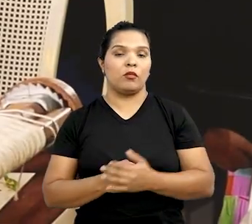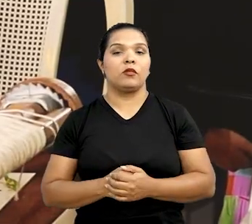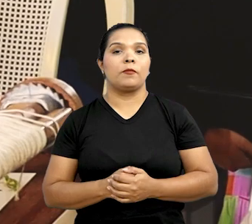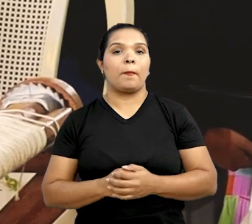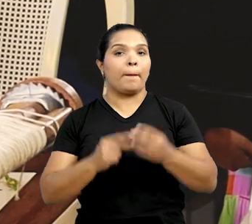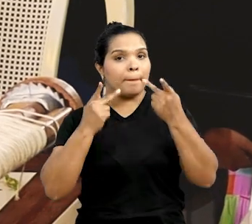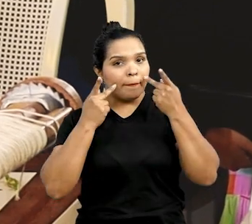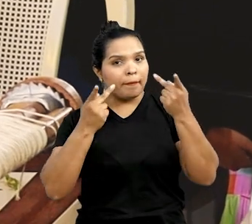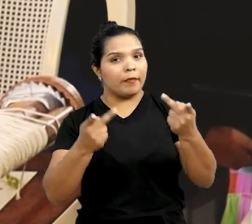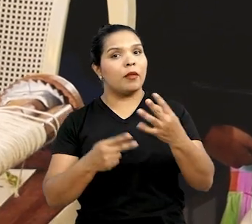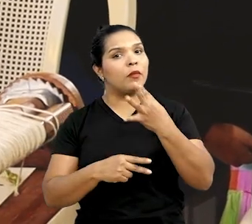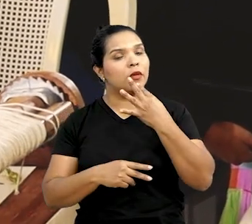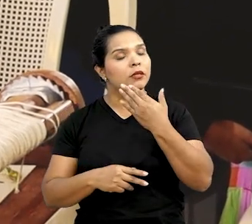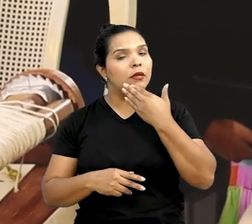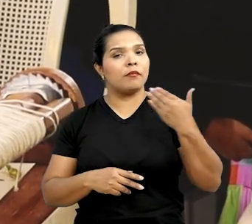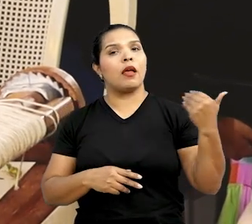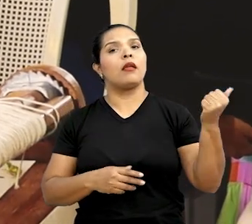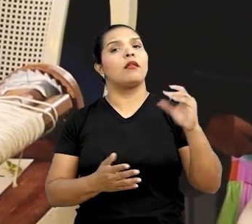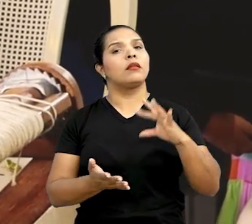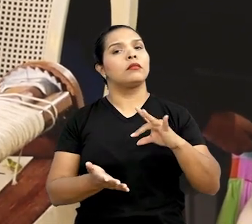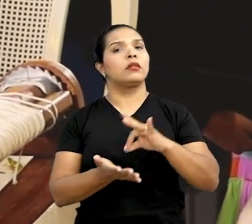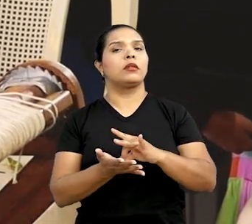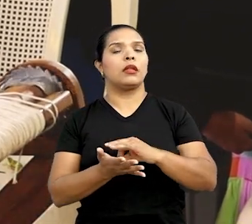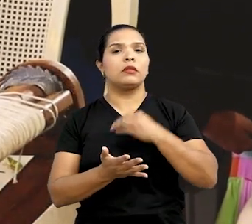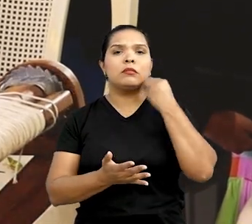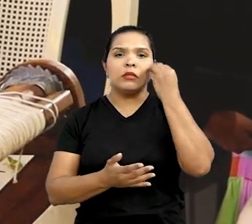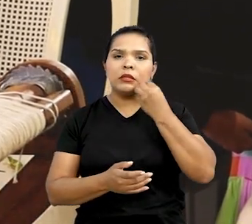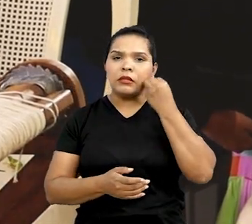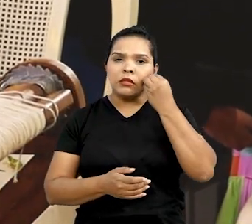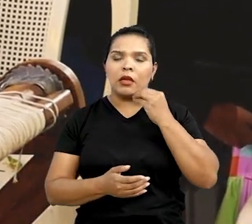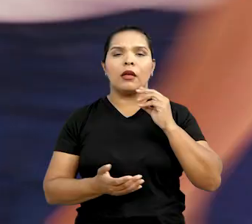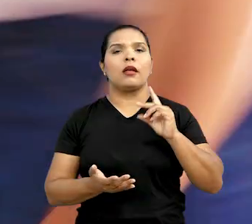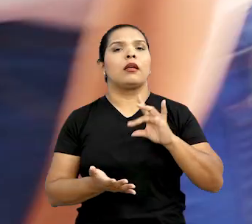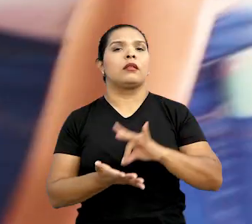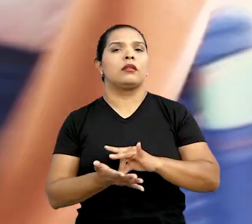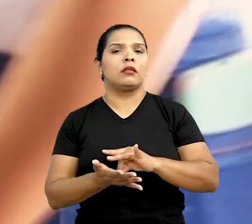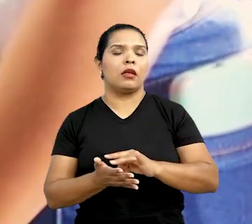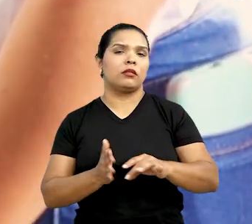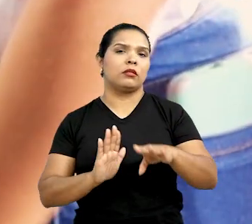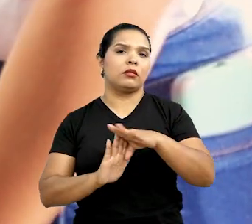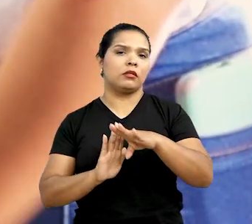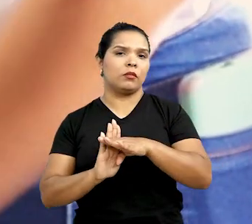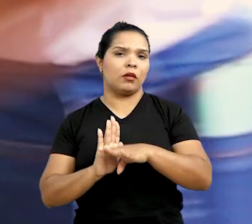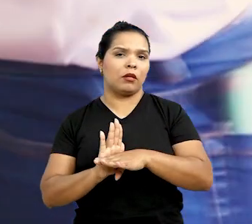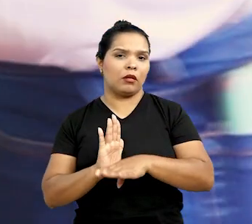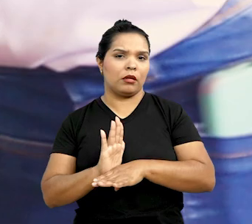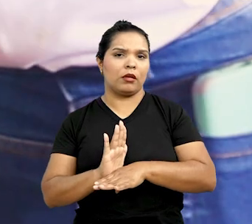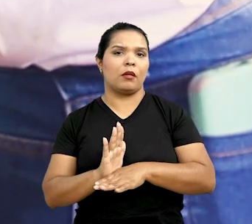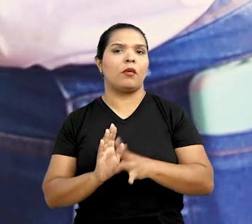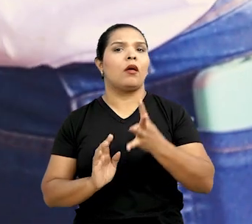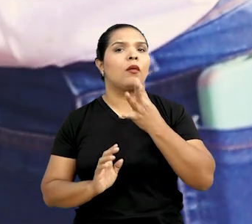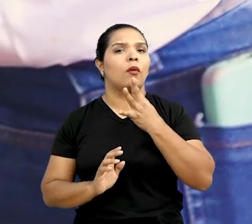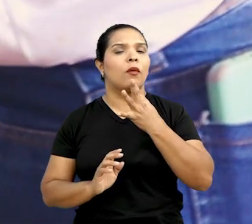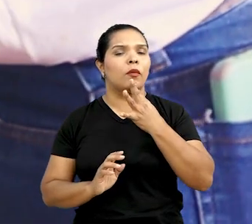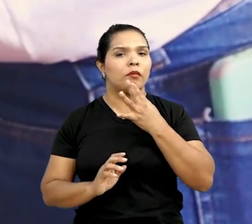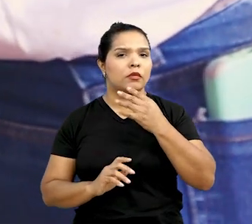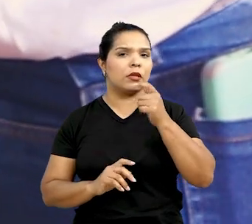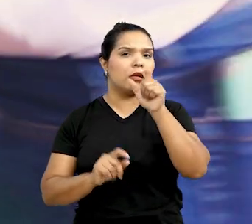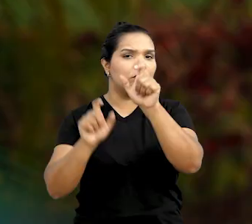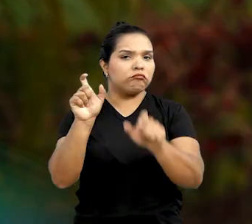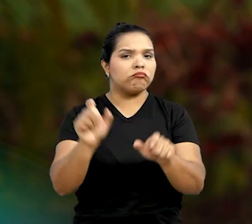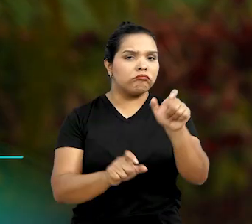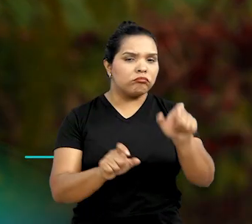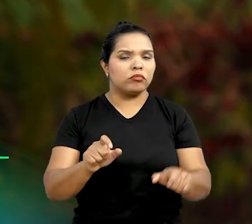visita para conhecer melhor esta realidade, experienciar essa realidade, esse programa, conhecer os